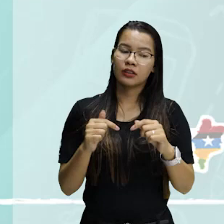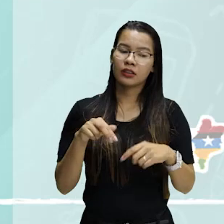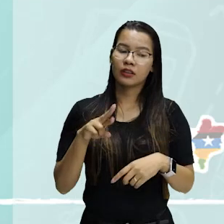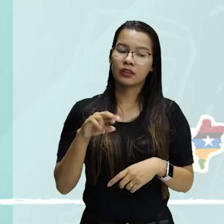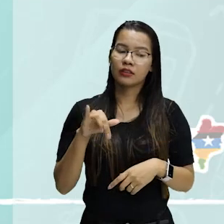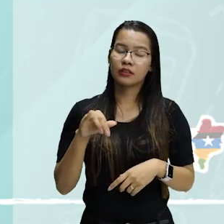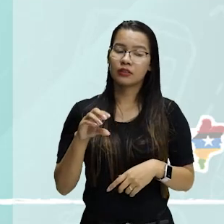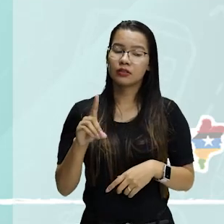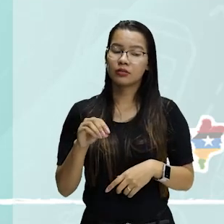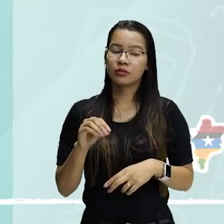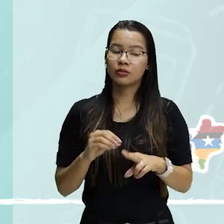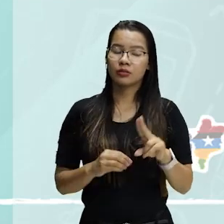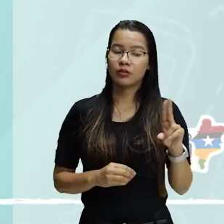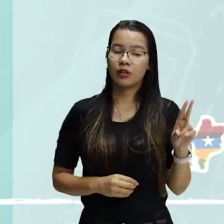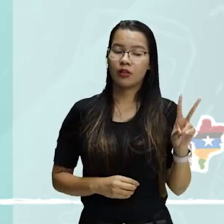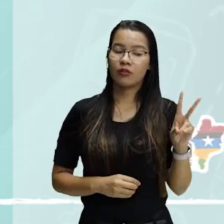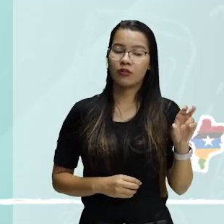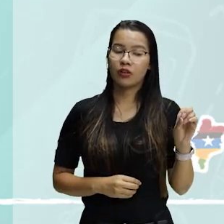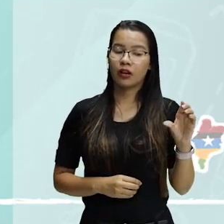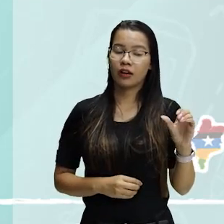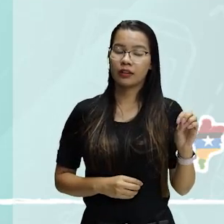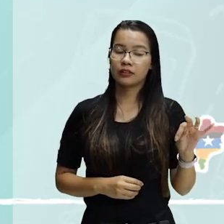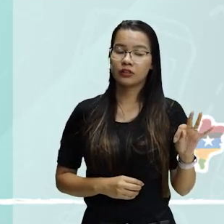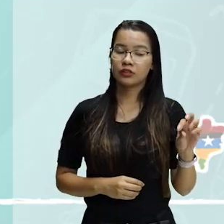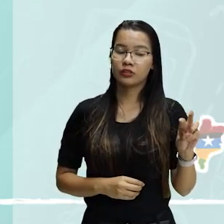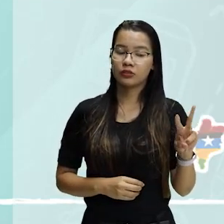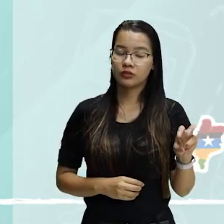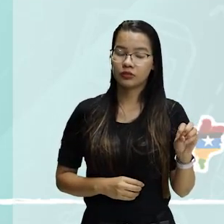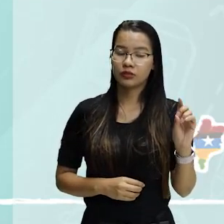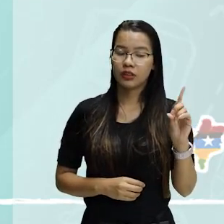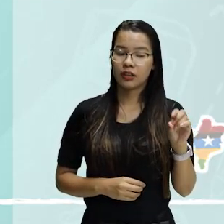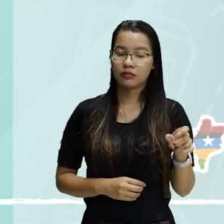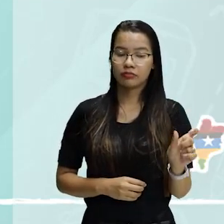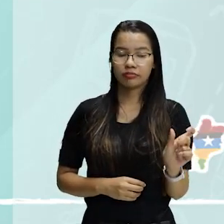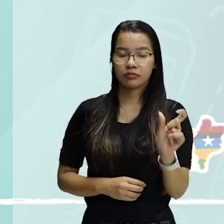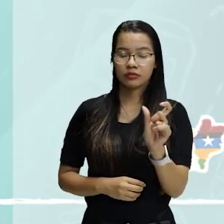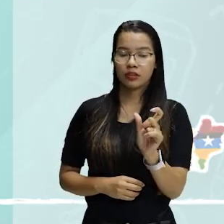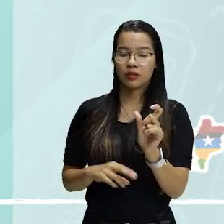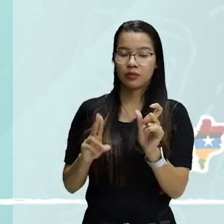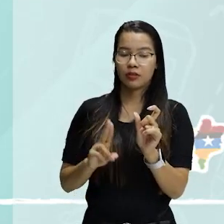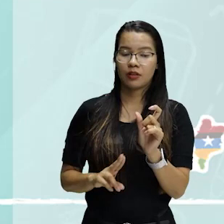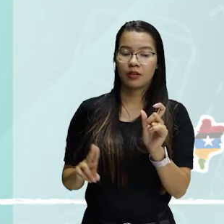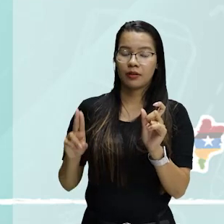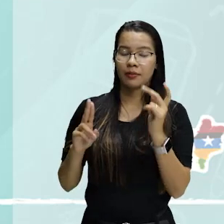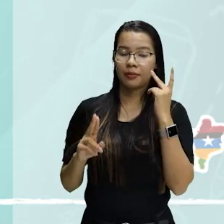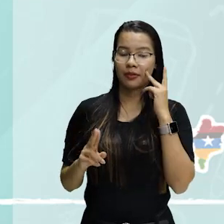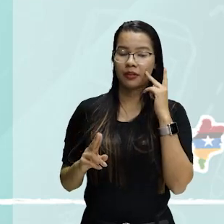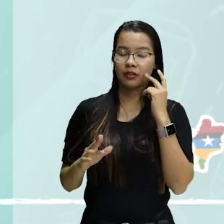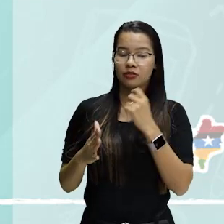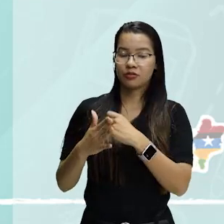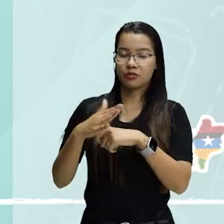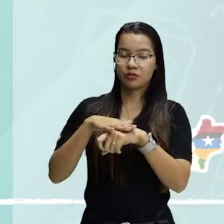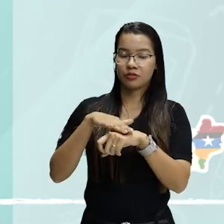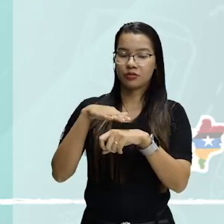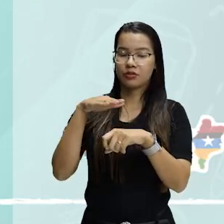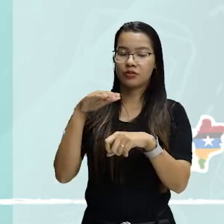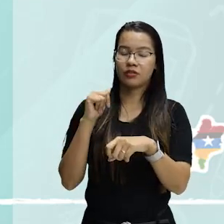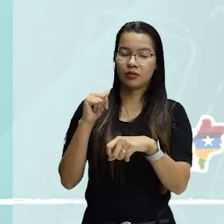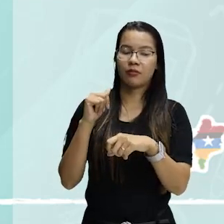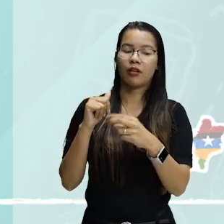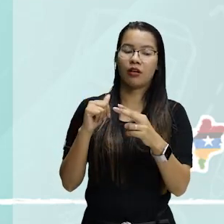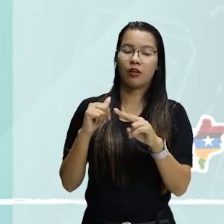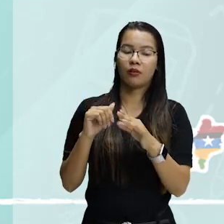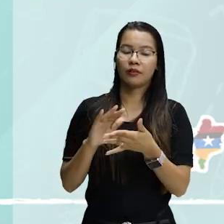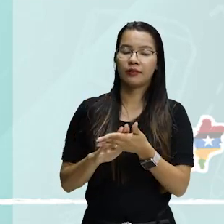de vocativo. É um termo utilizado para evocar, chamar